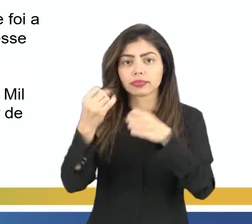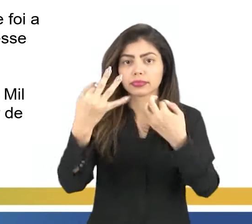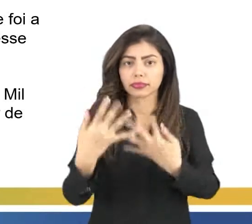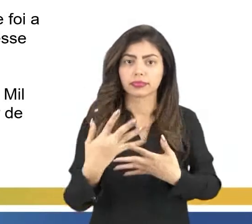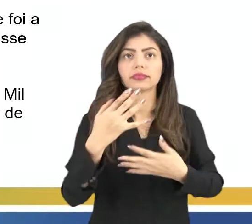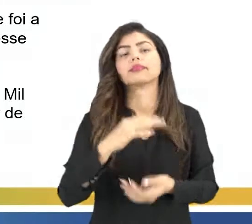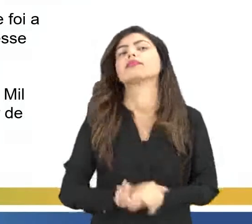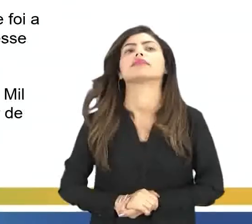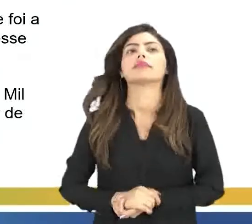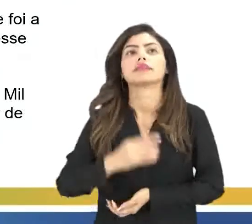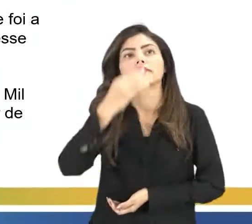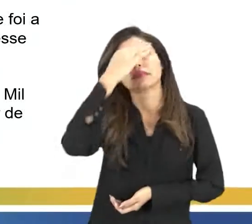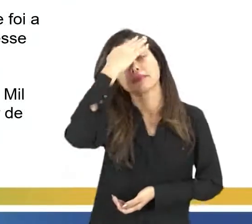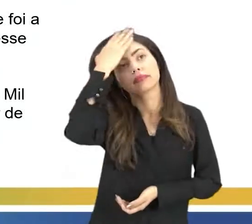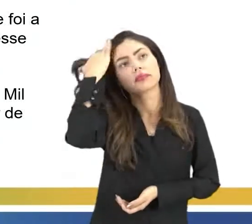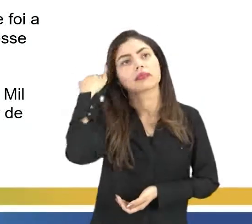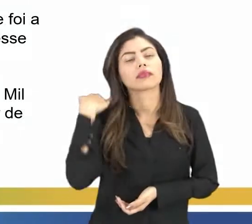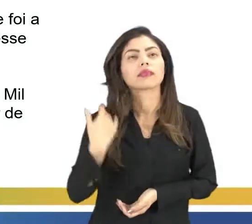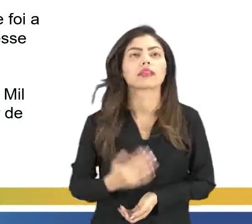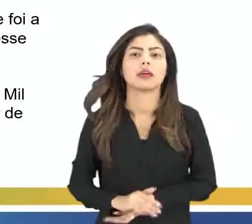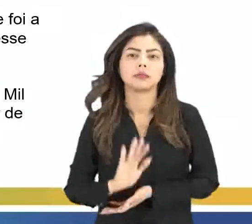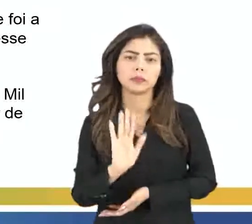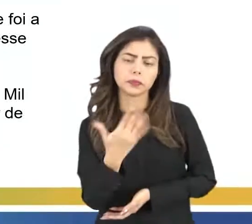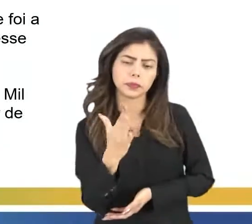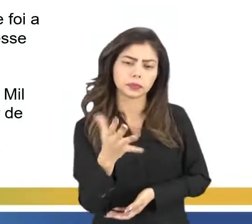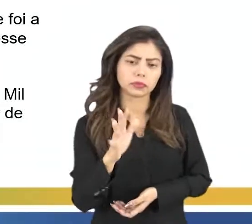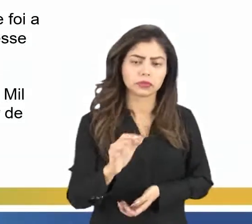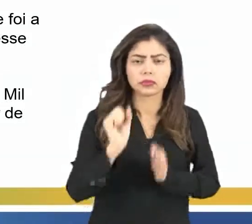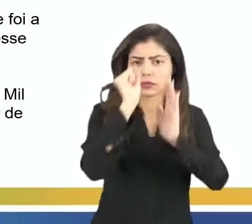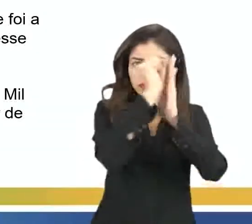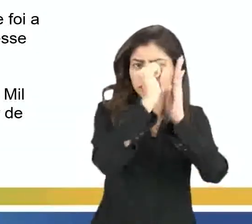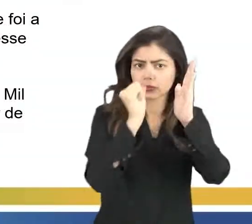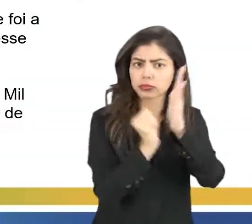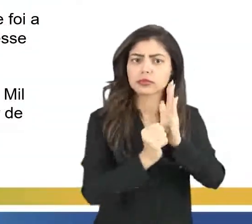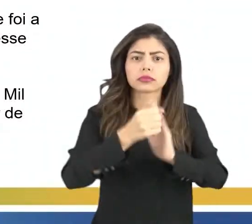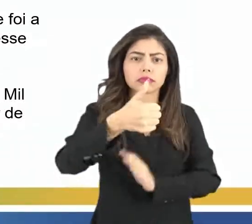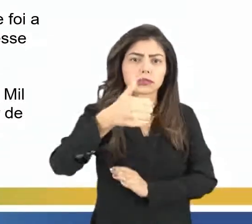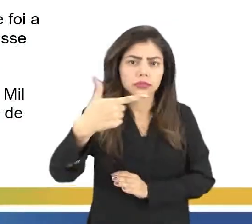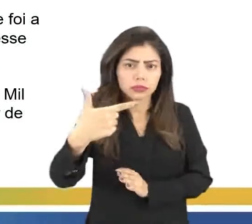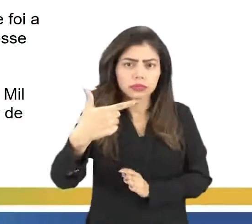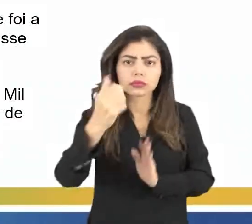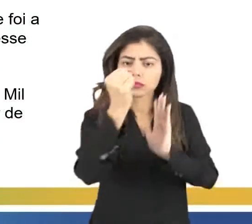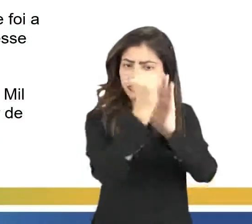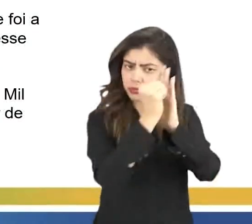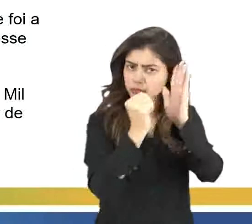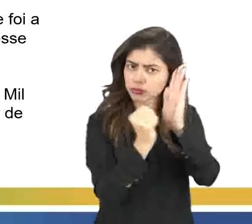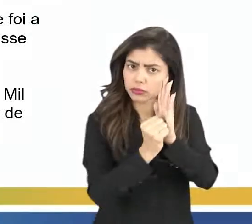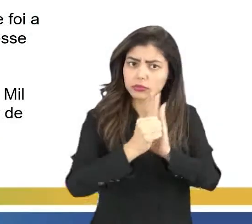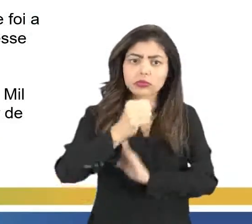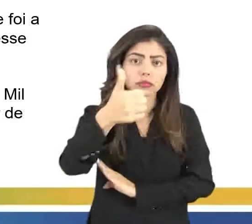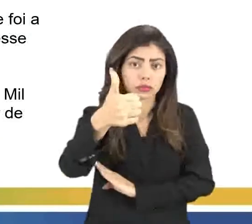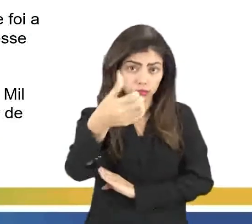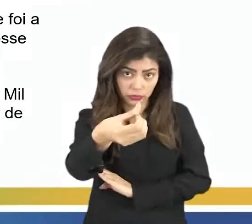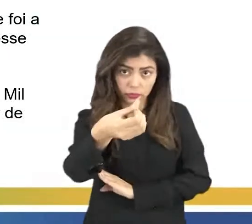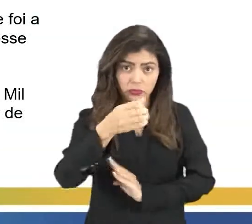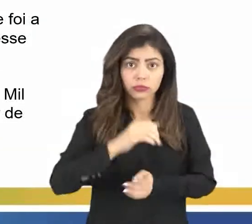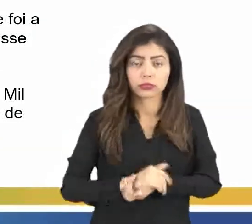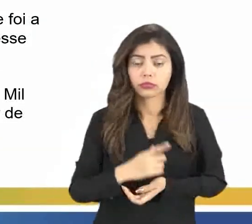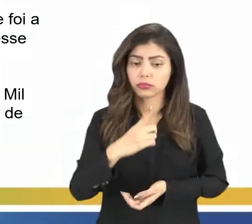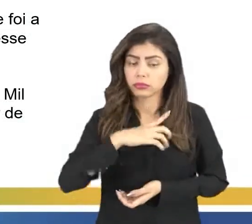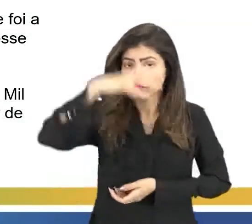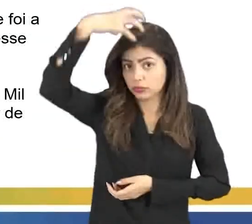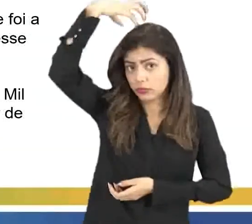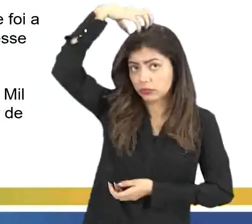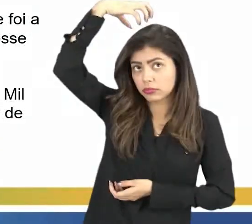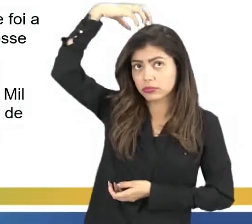explicar. Acontece que mais ou menos ali no século XII, século XVI, existia o rei da